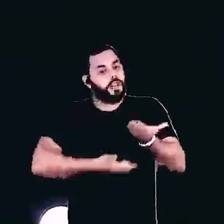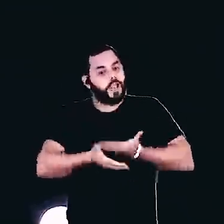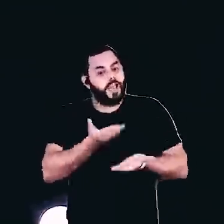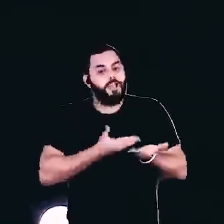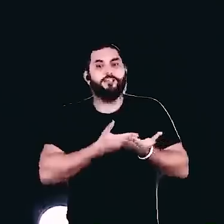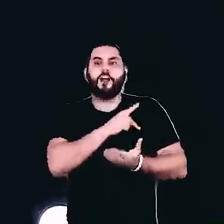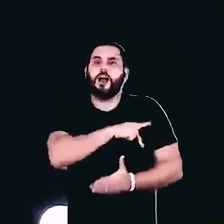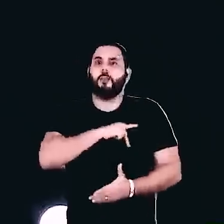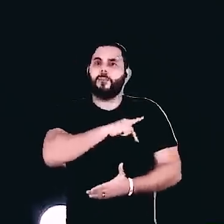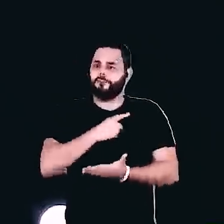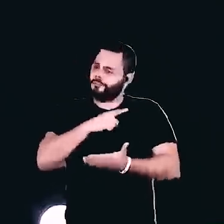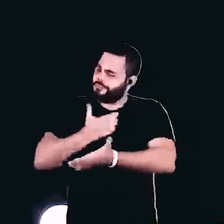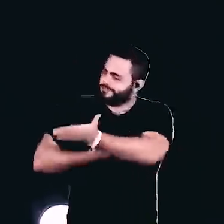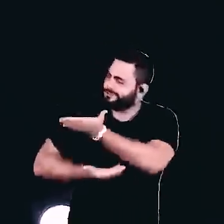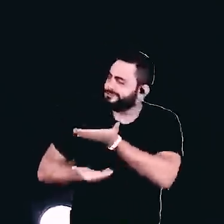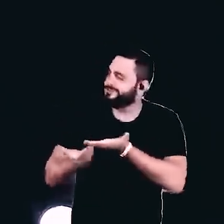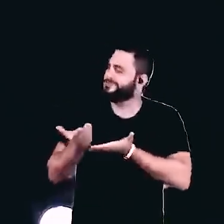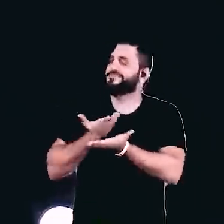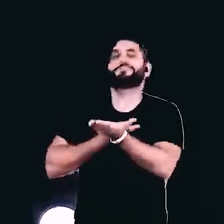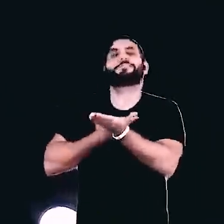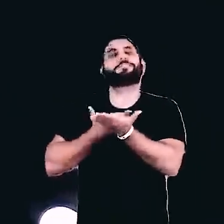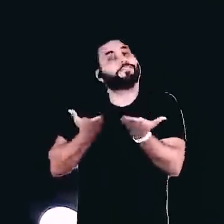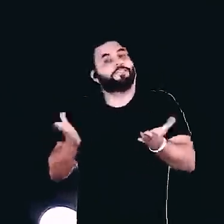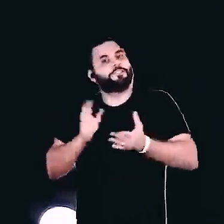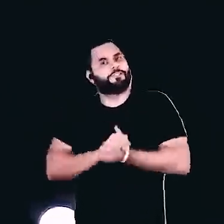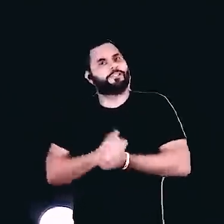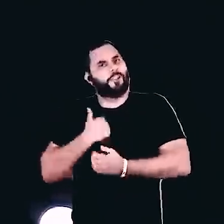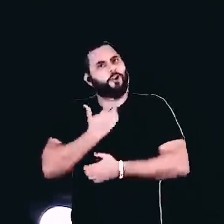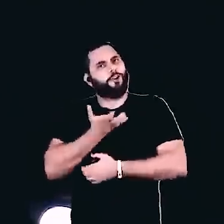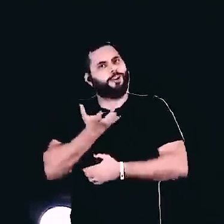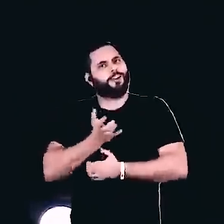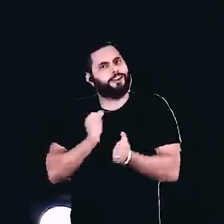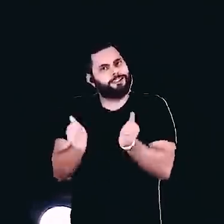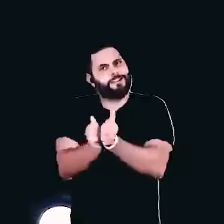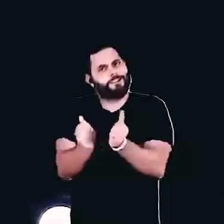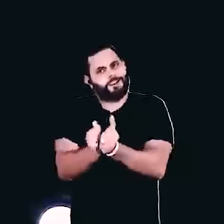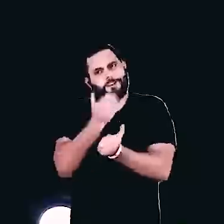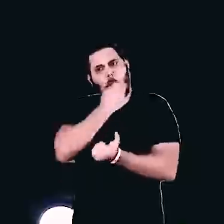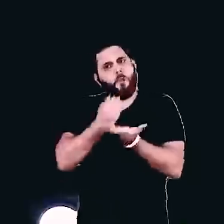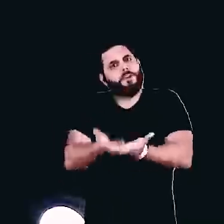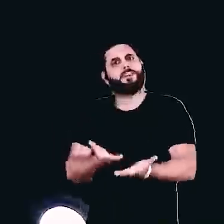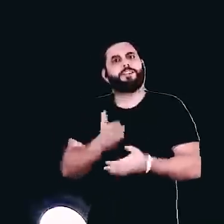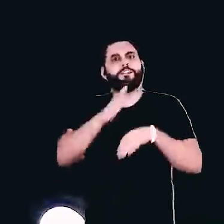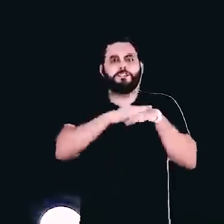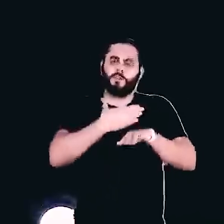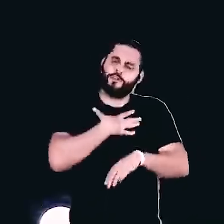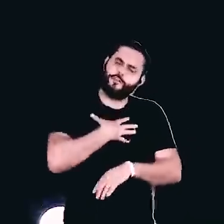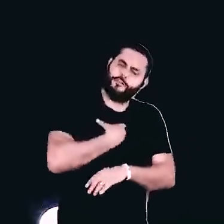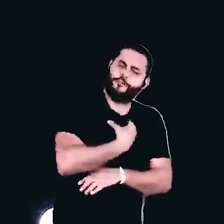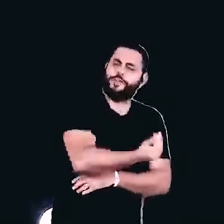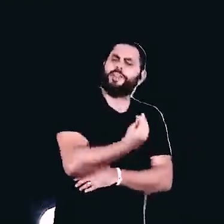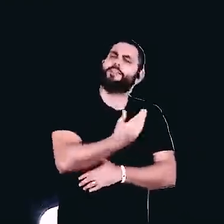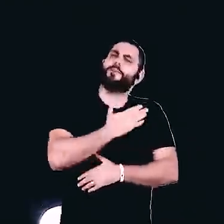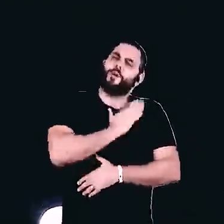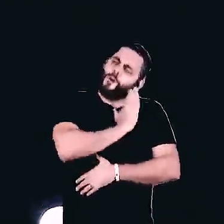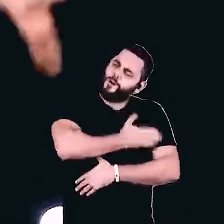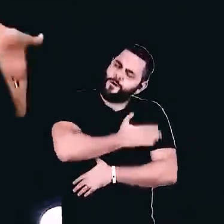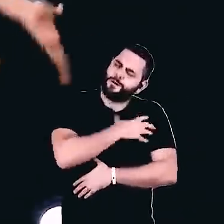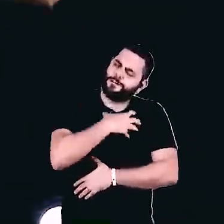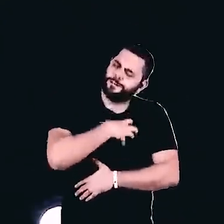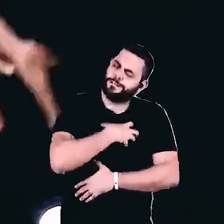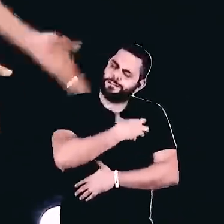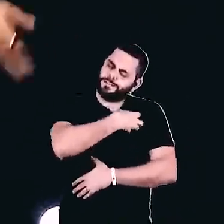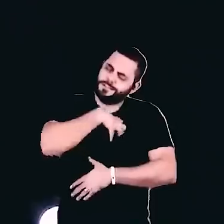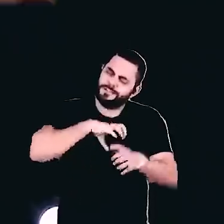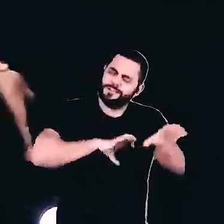com tratamento desse, gente. Com certeza eu ia querer ser escravo de um camarada desse que me chama de filhinho, meu próprio coração, sendo eu